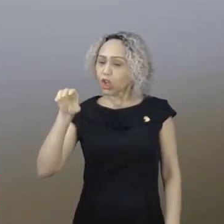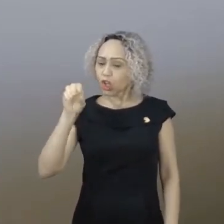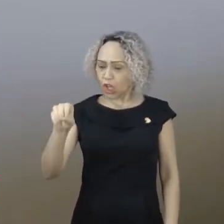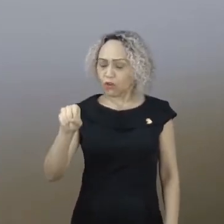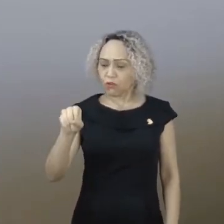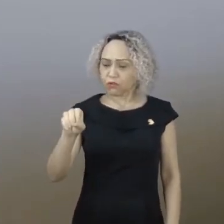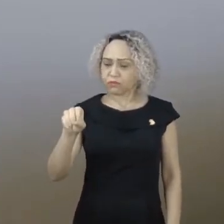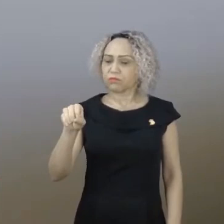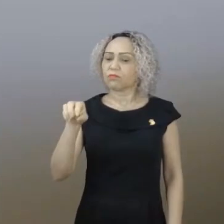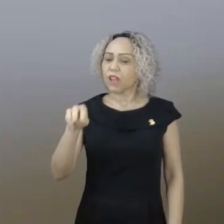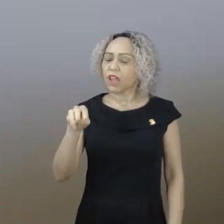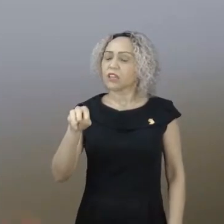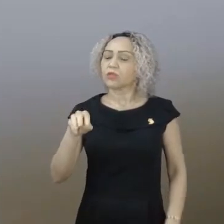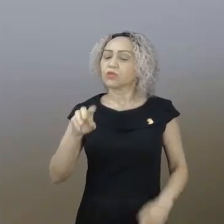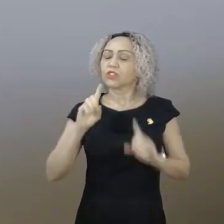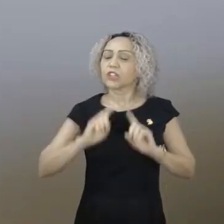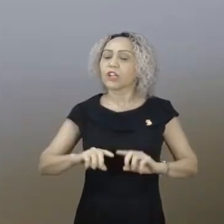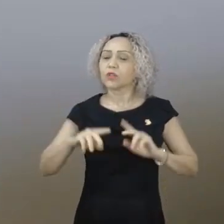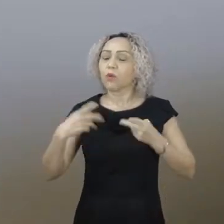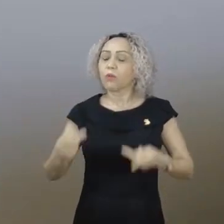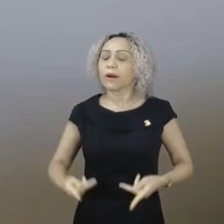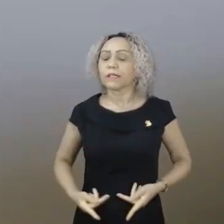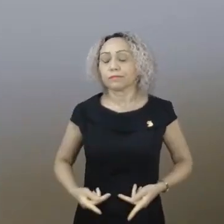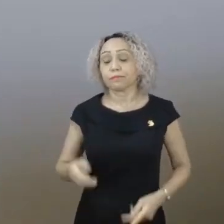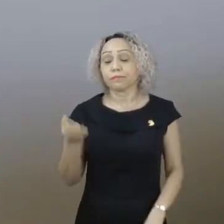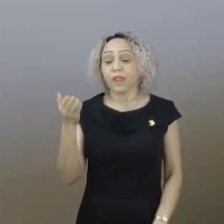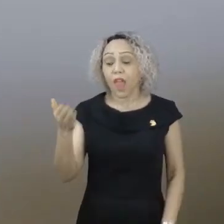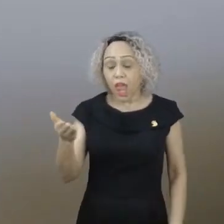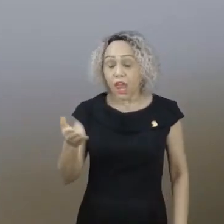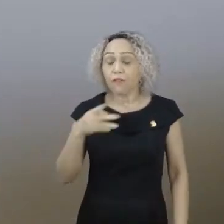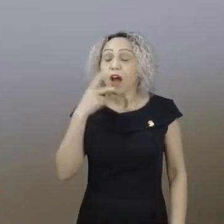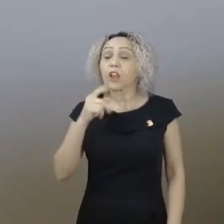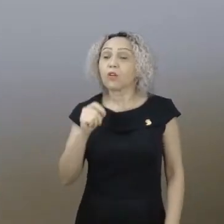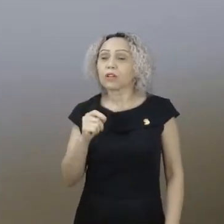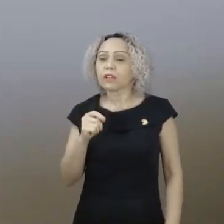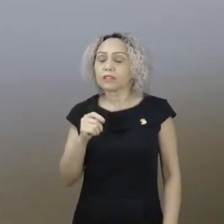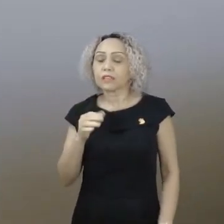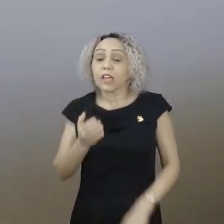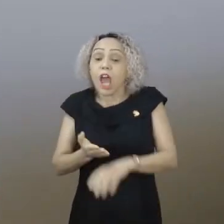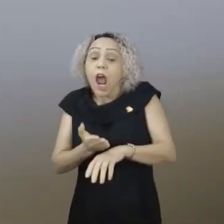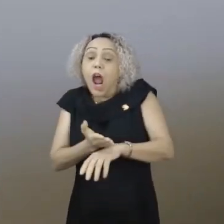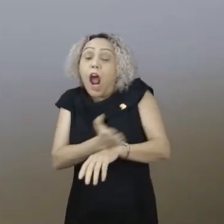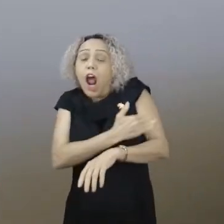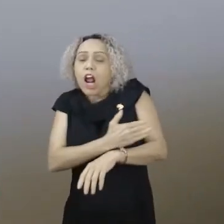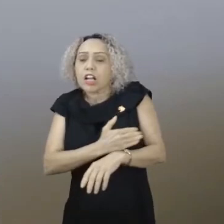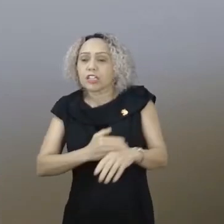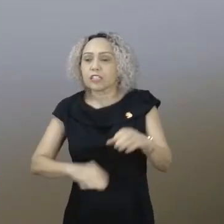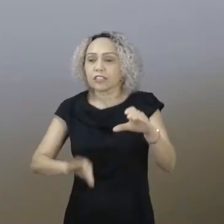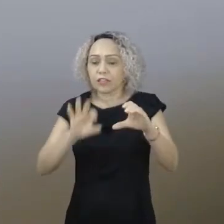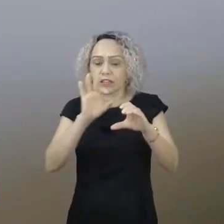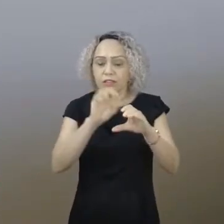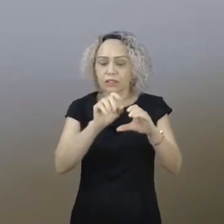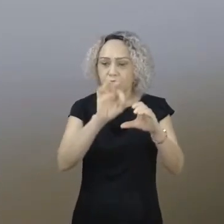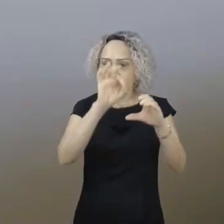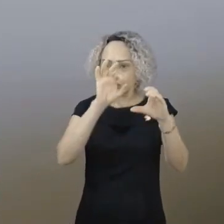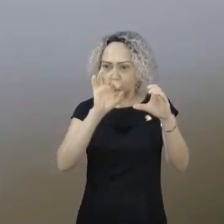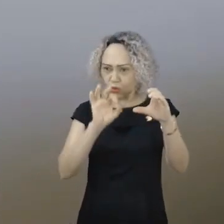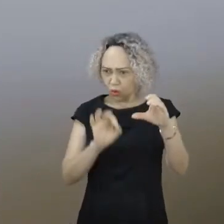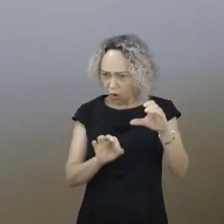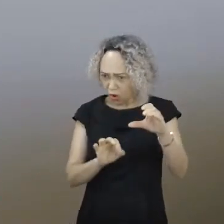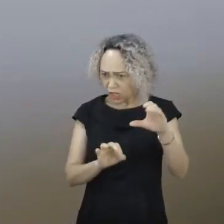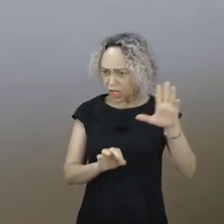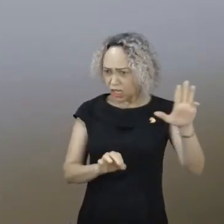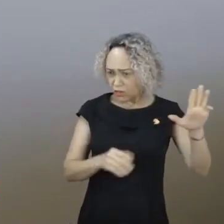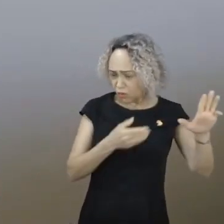antes das cotas, nosso governo, Lula e Dilma, as universidades eram